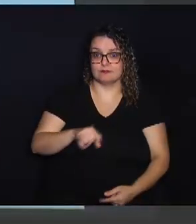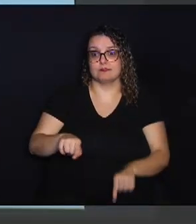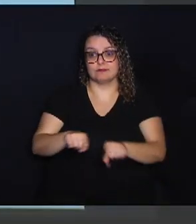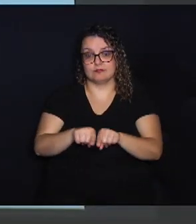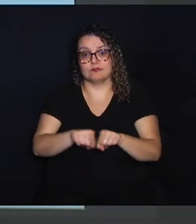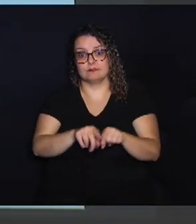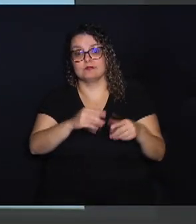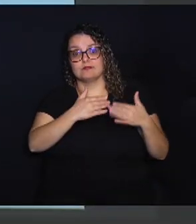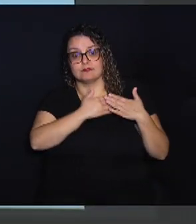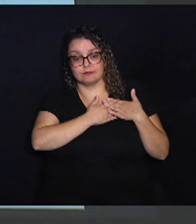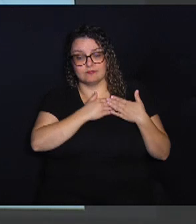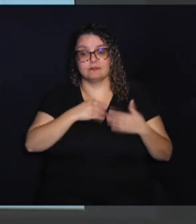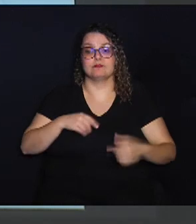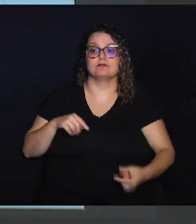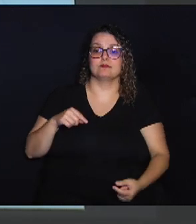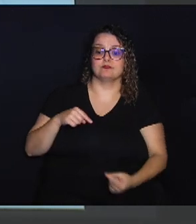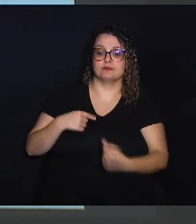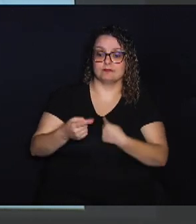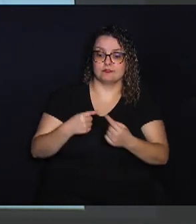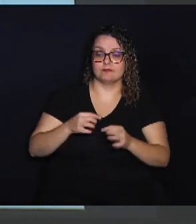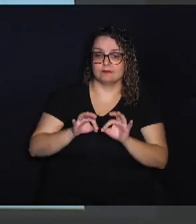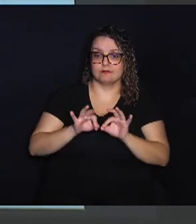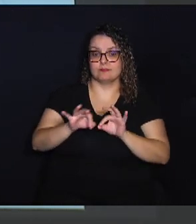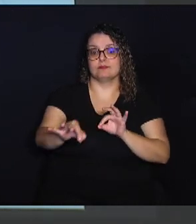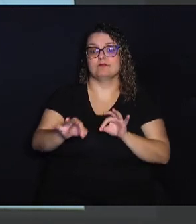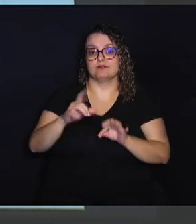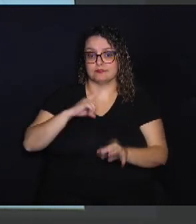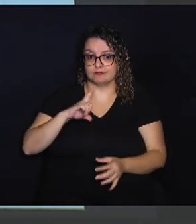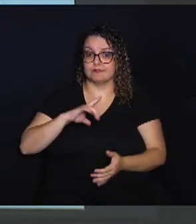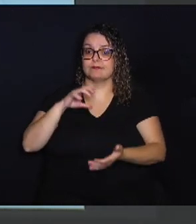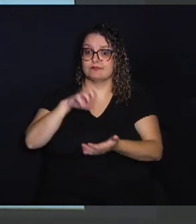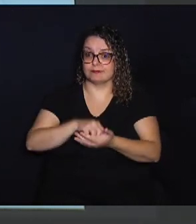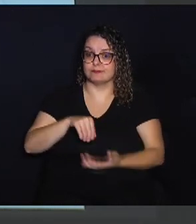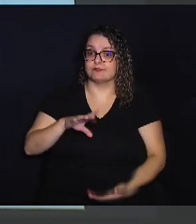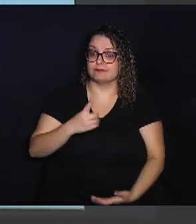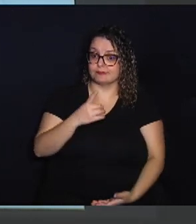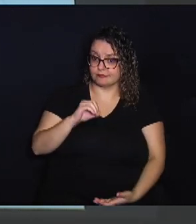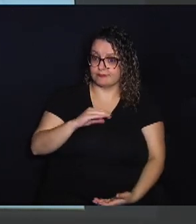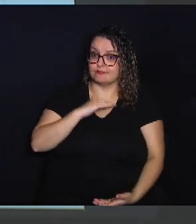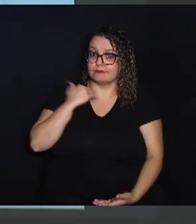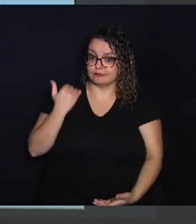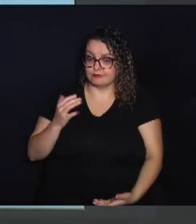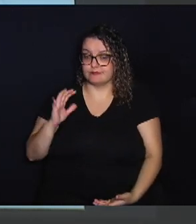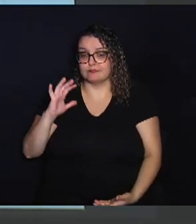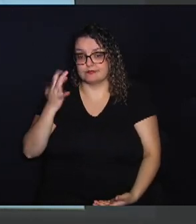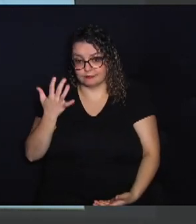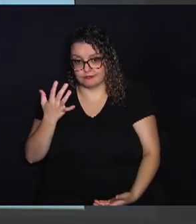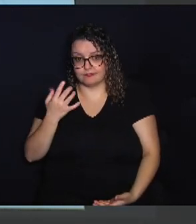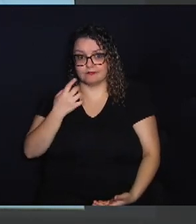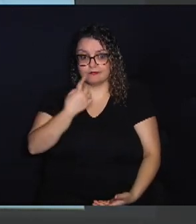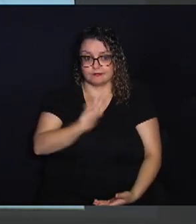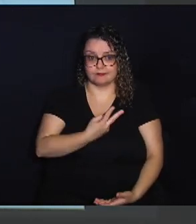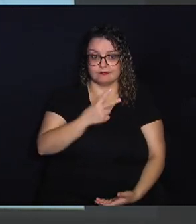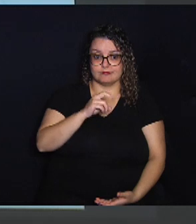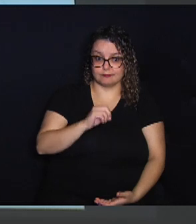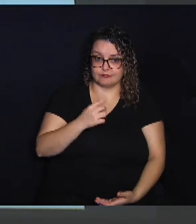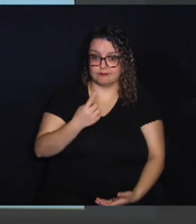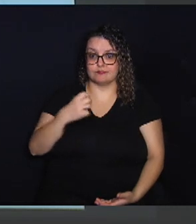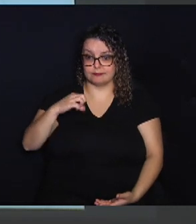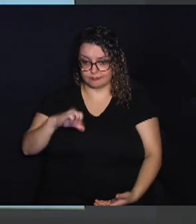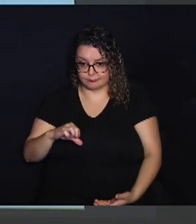A avenida mais extensa de Campinas concentrou mais de 10 óbitos ocorridos entre 2019